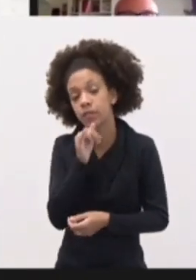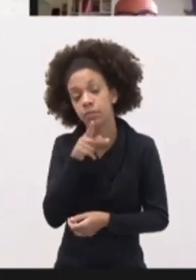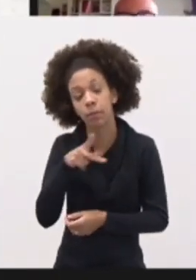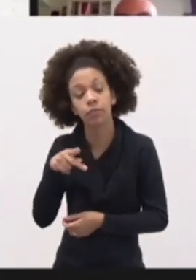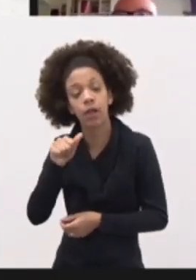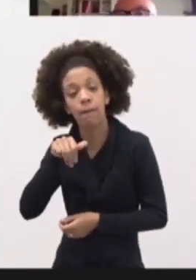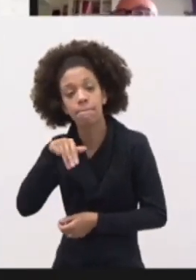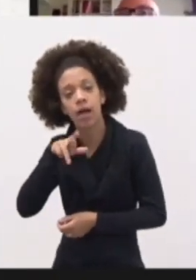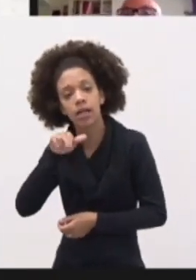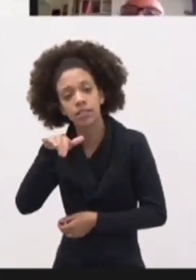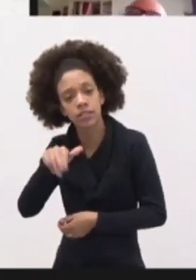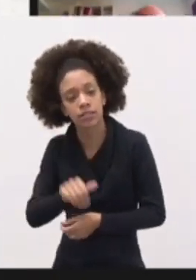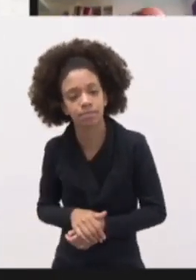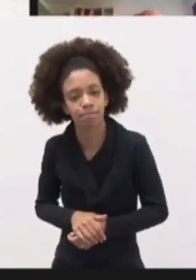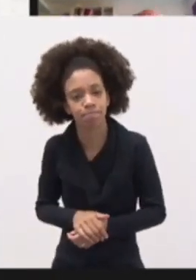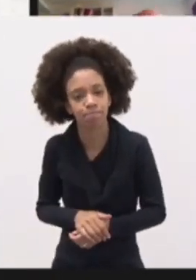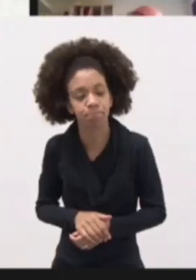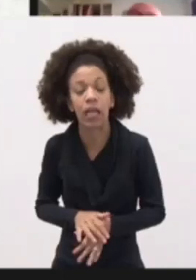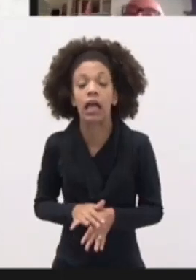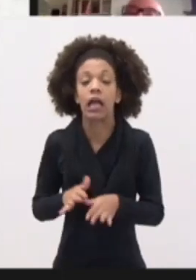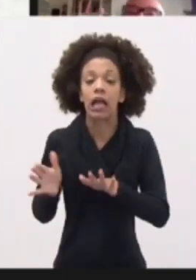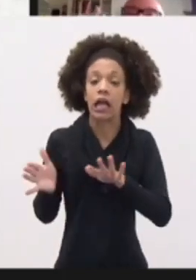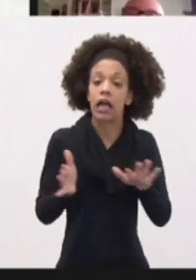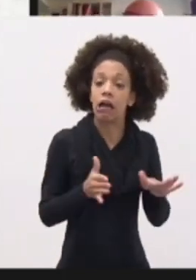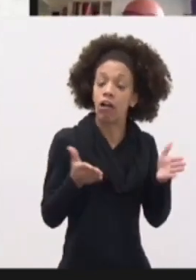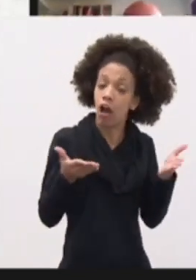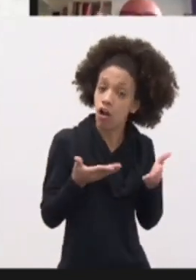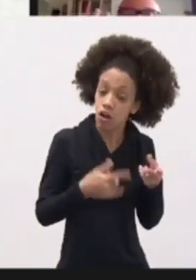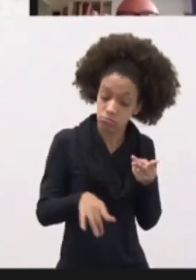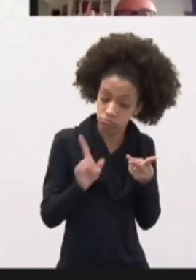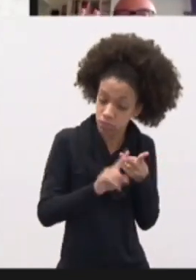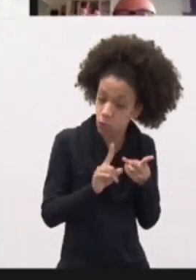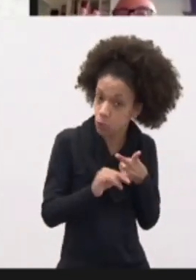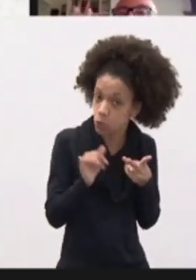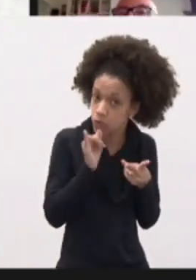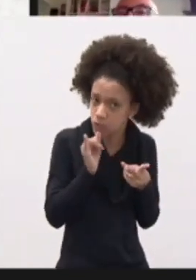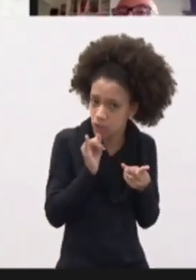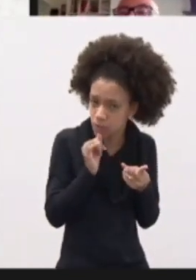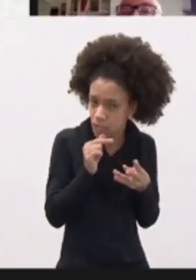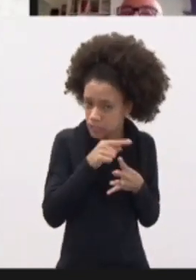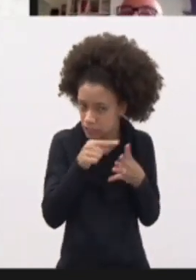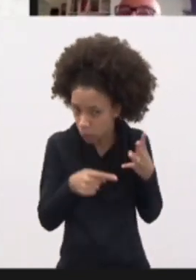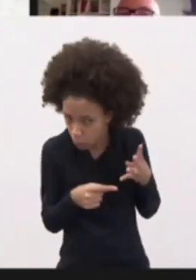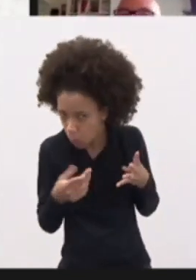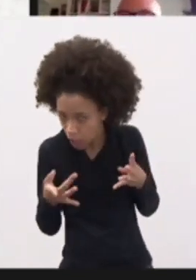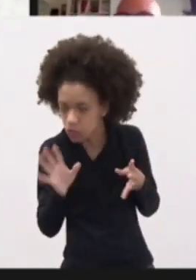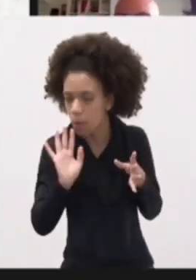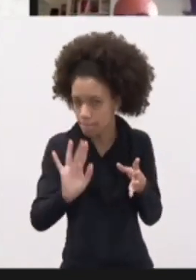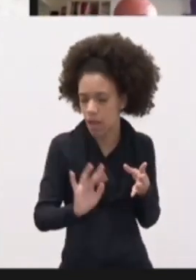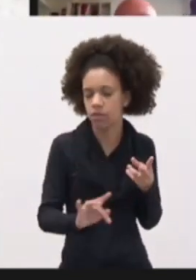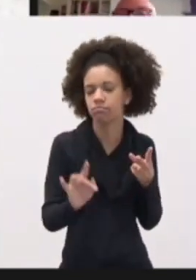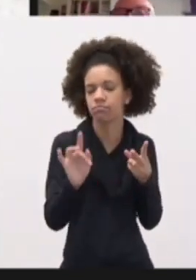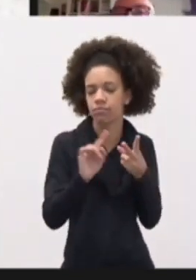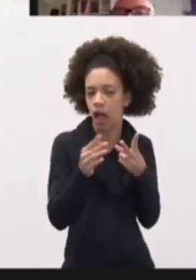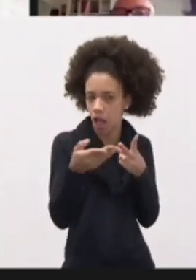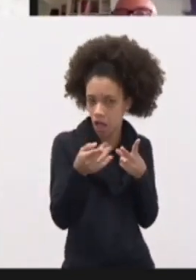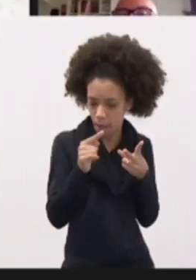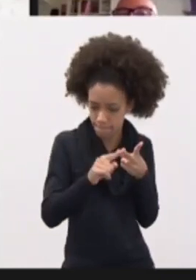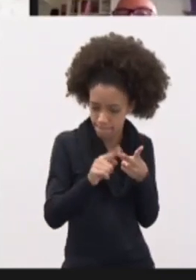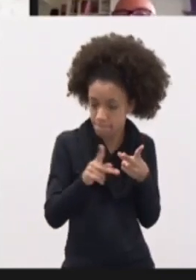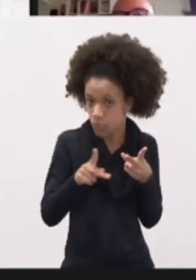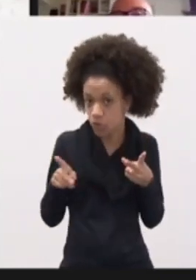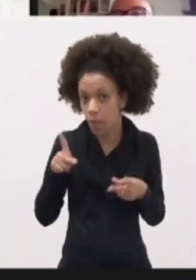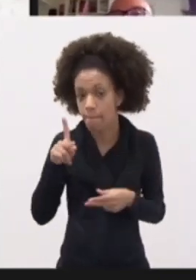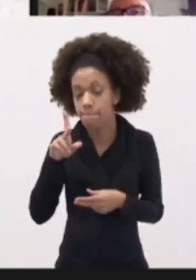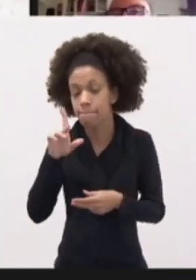Marina. Eu trago o nosso segundo exemplo, são 4 ao total, e agora é a aula do professor Pedro. O Pedro, ele